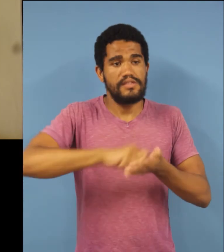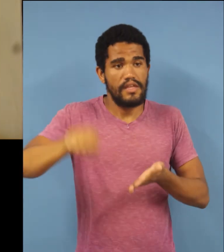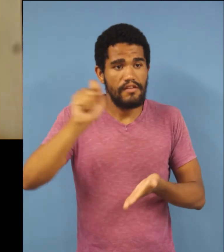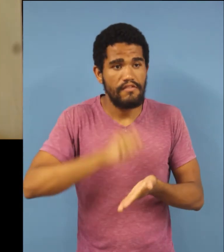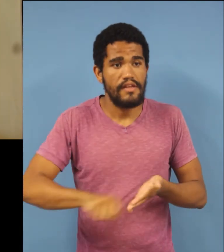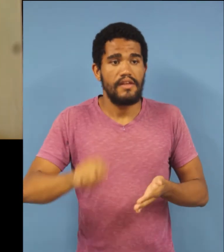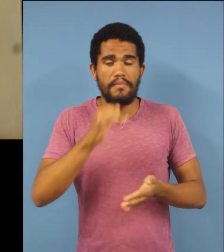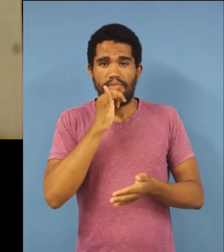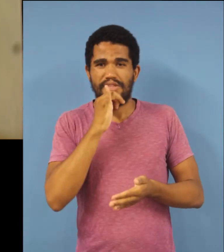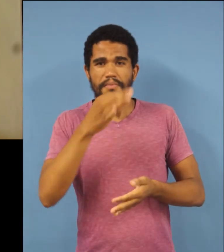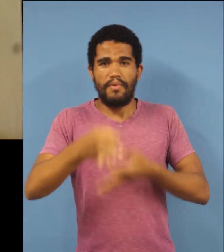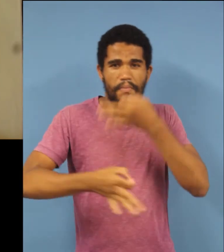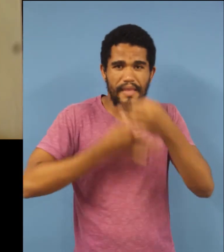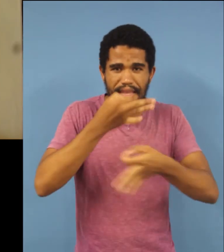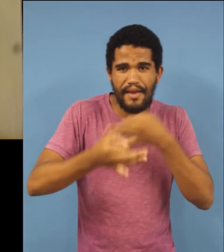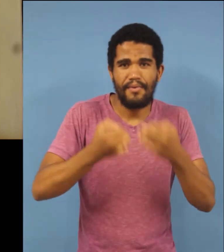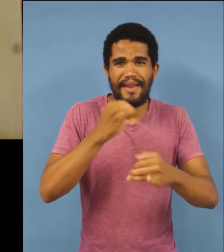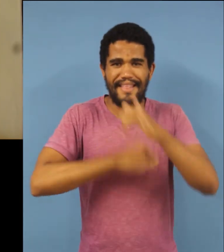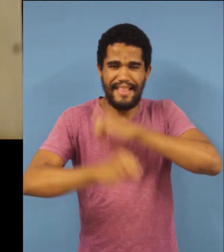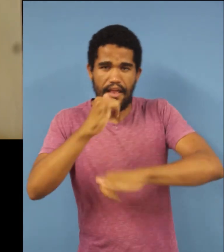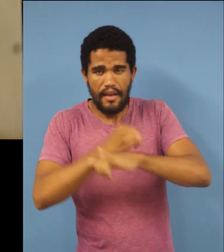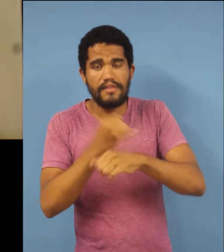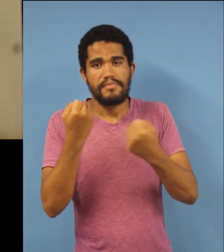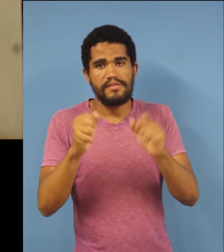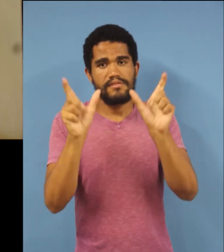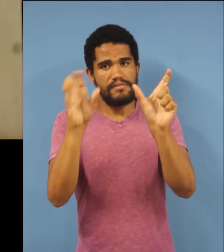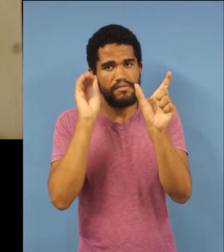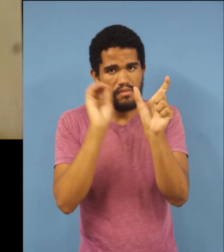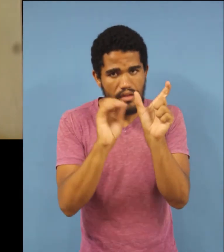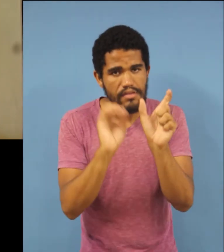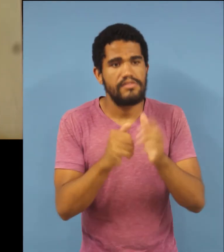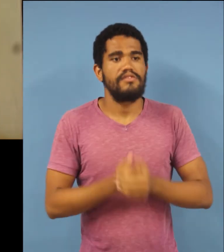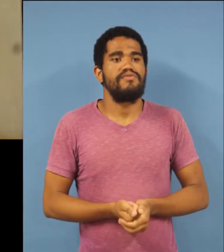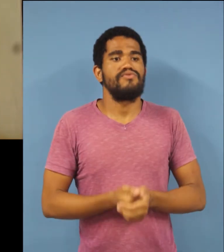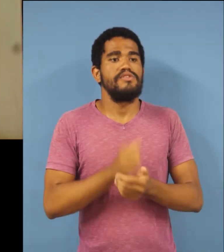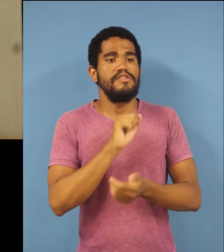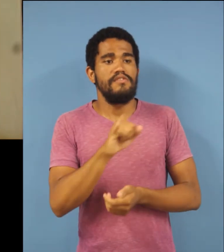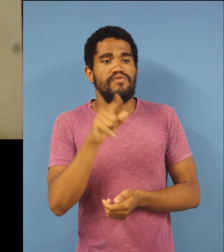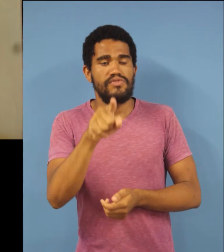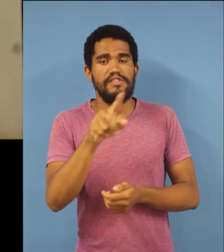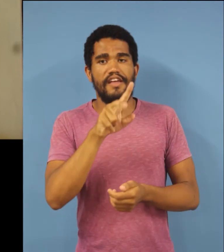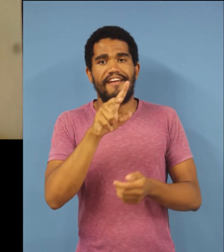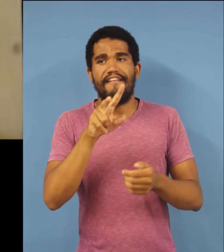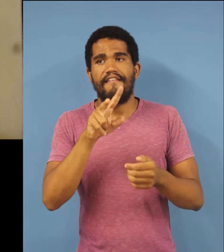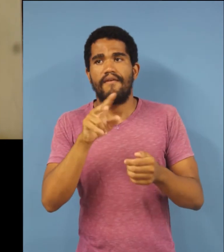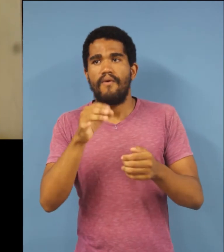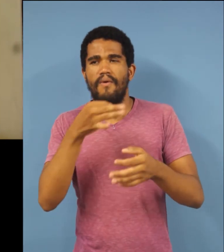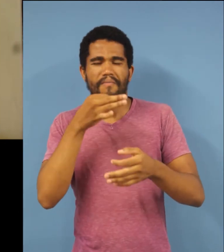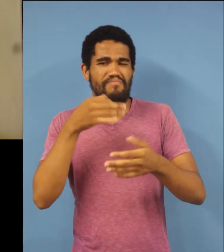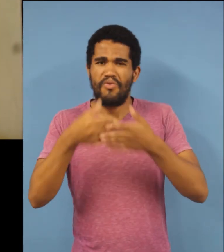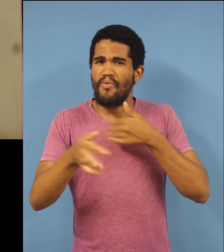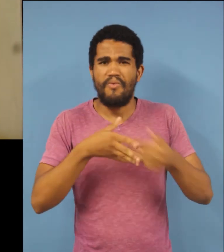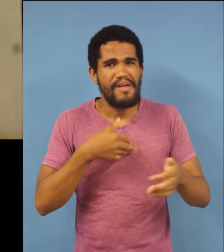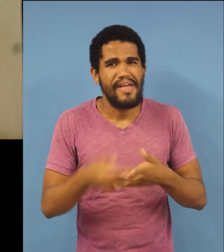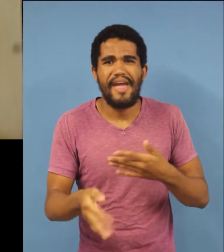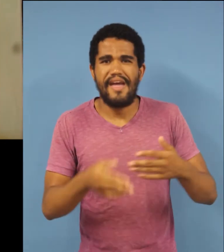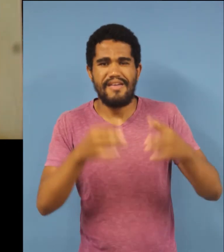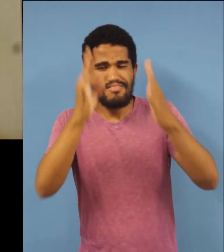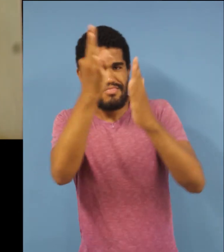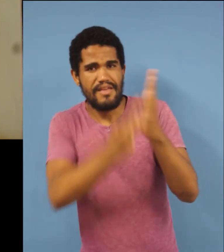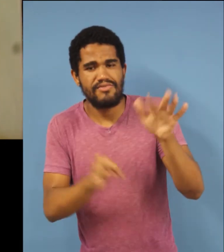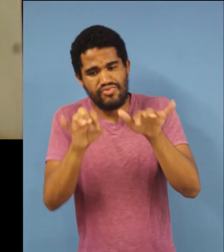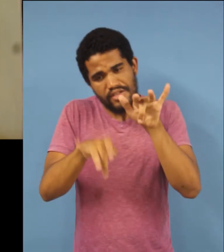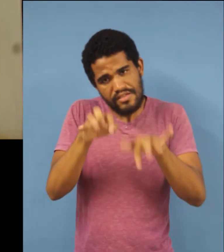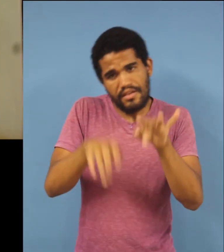escrever. Quando você emitir sua opinião num texto na internet, quando você escrever um comentário, quando você fizer a legenda de uma foto, enfim, qualquer tipo